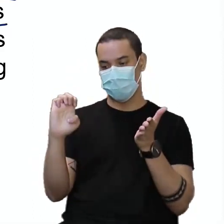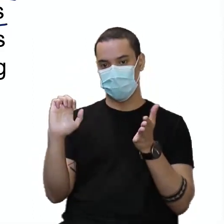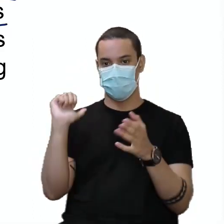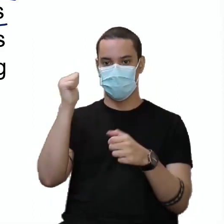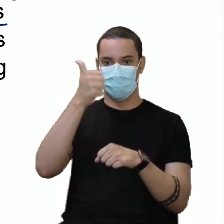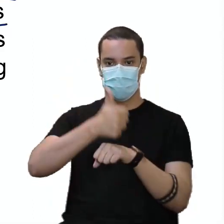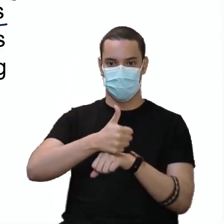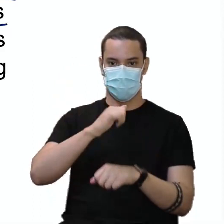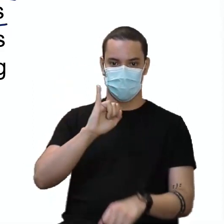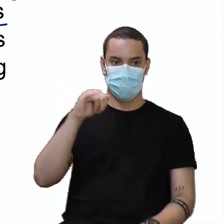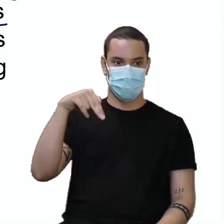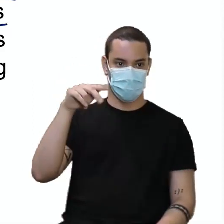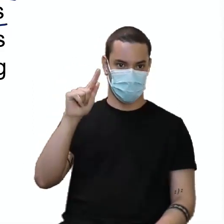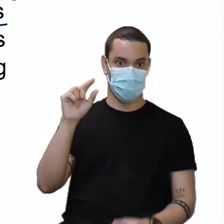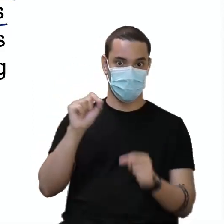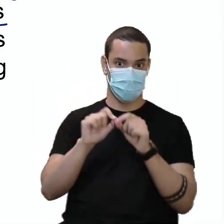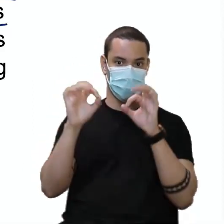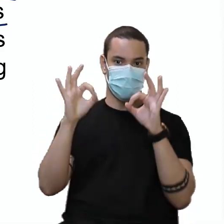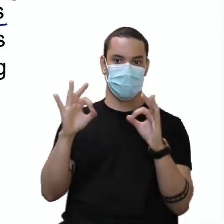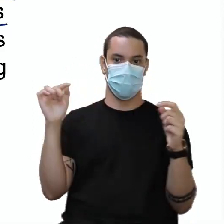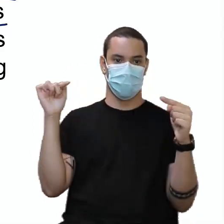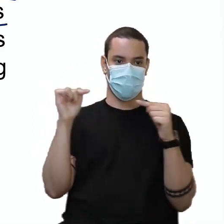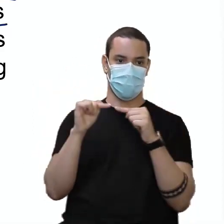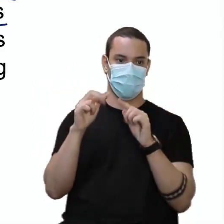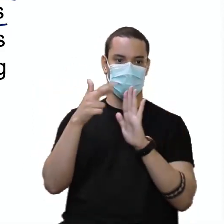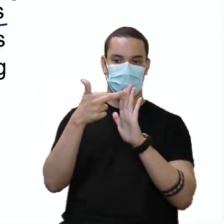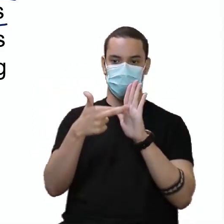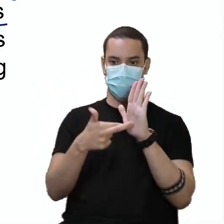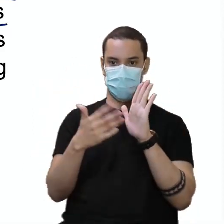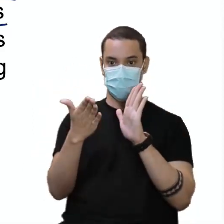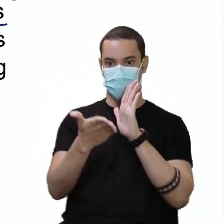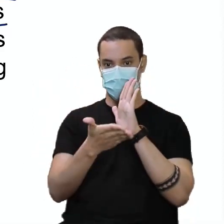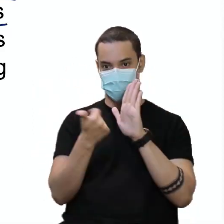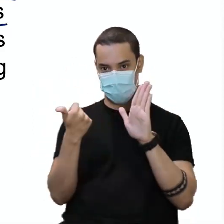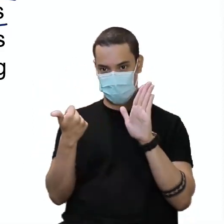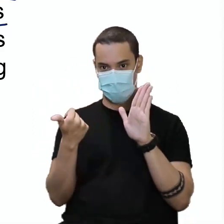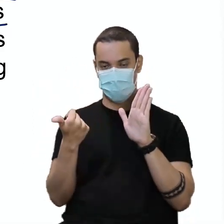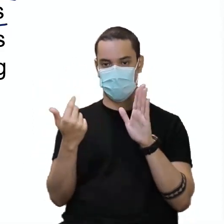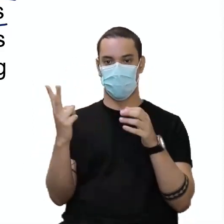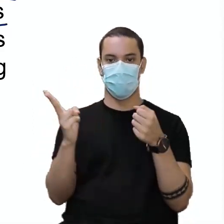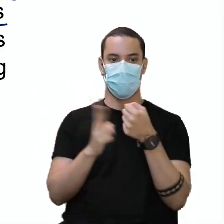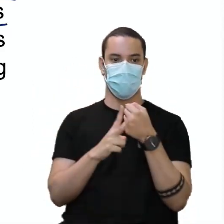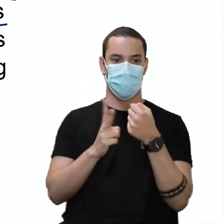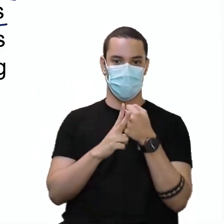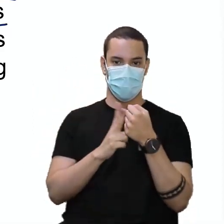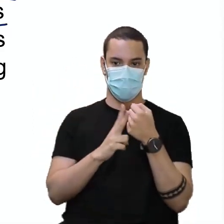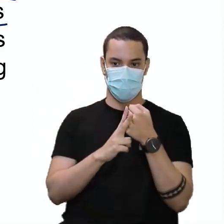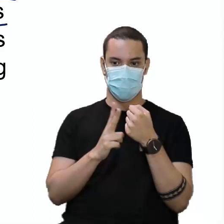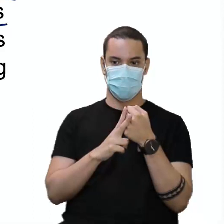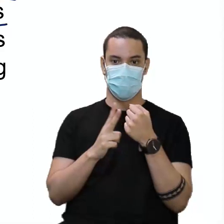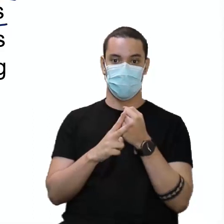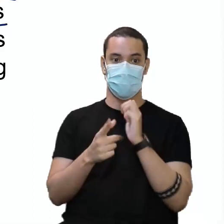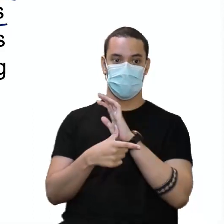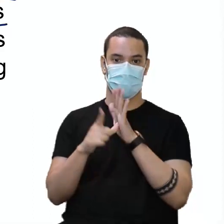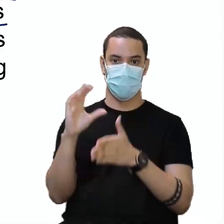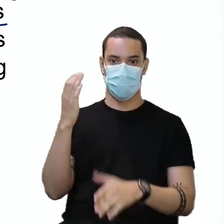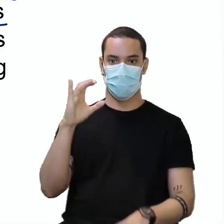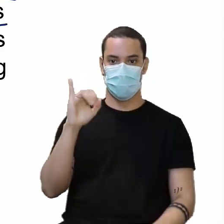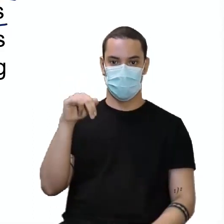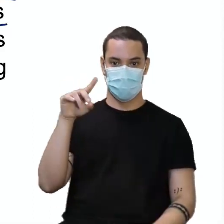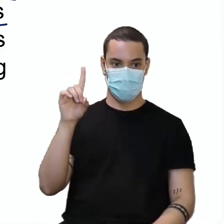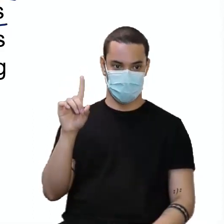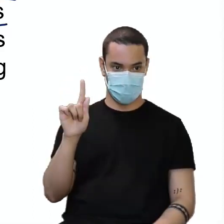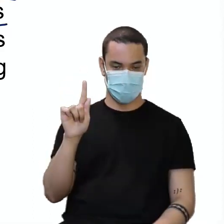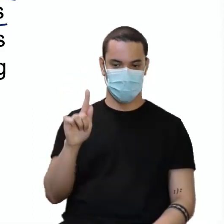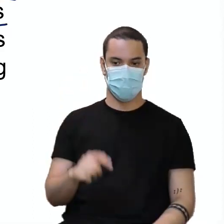o E para poder fazer certinho aquela questão da regra que se tira o E em verbos que terminam com E, antes de colocar o ing. E